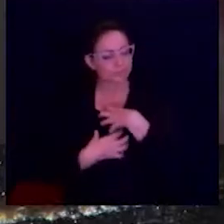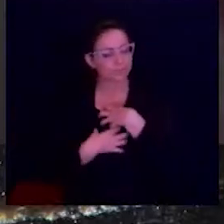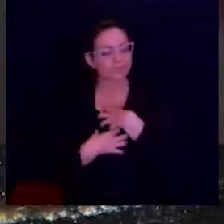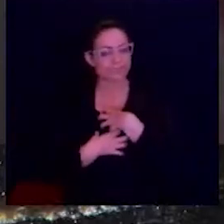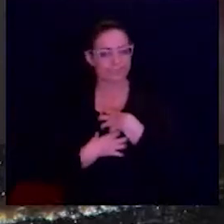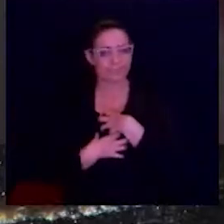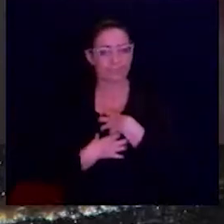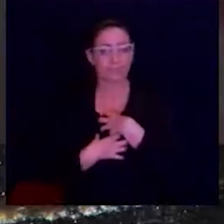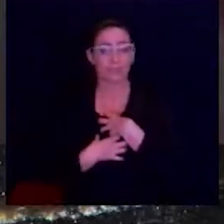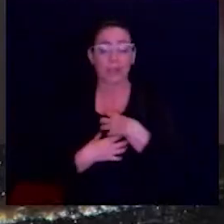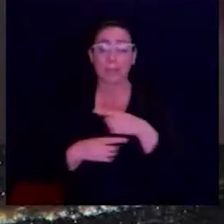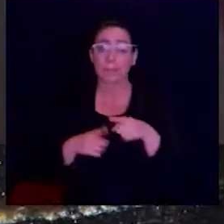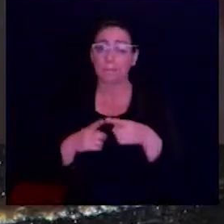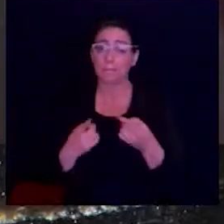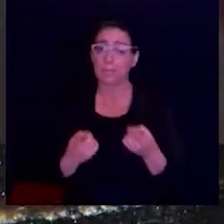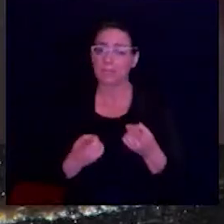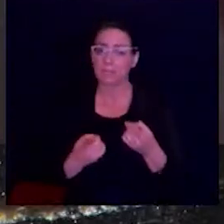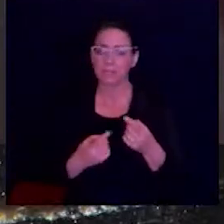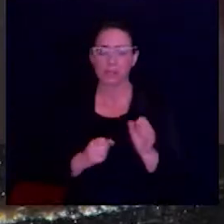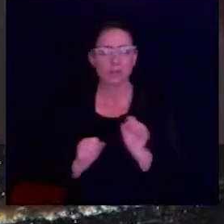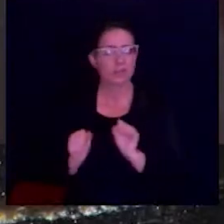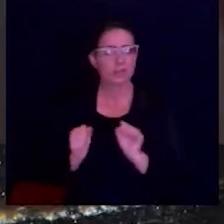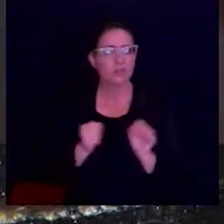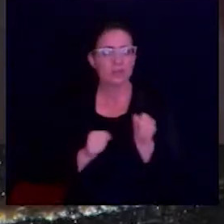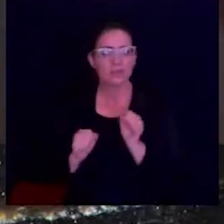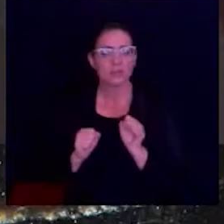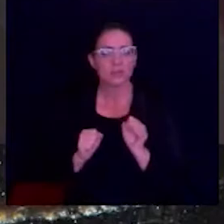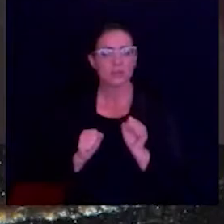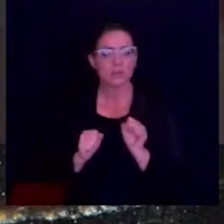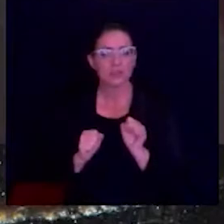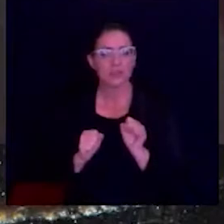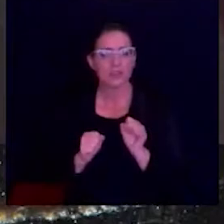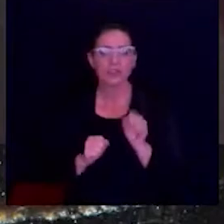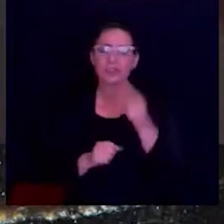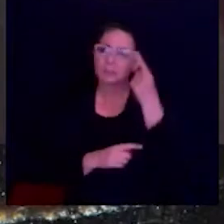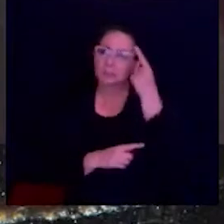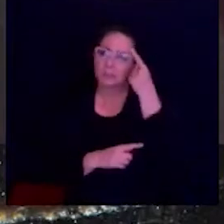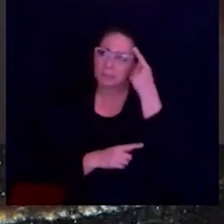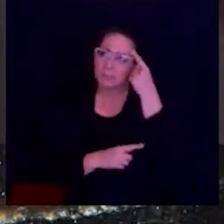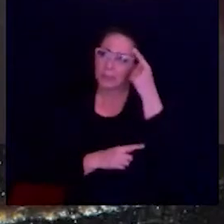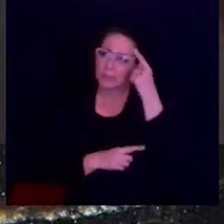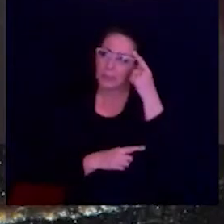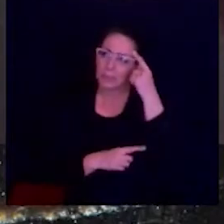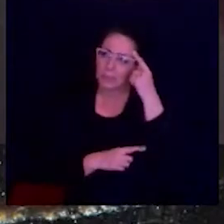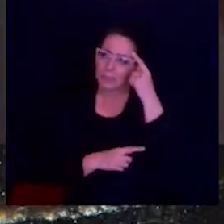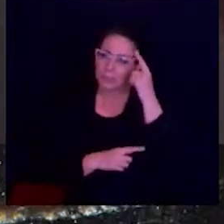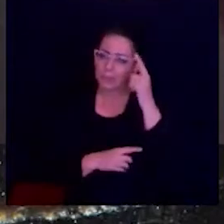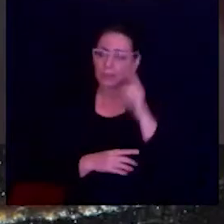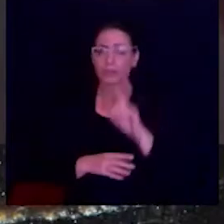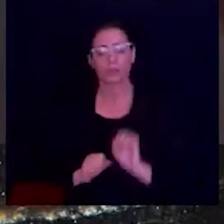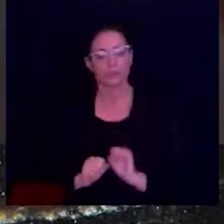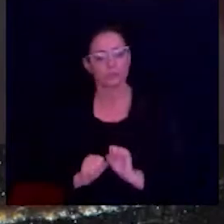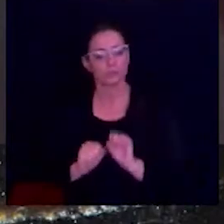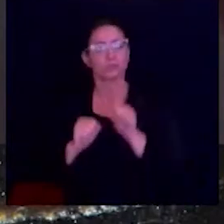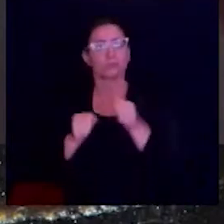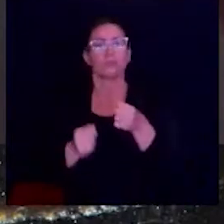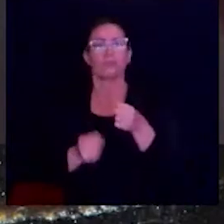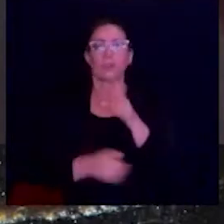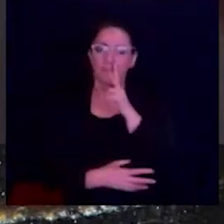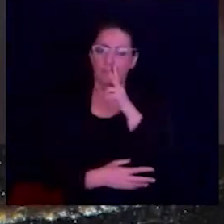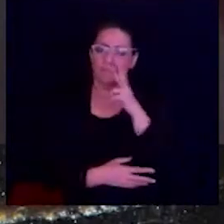enfrentamos. E apesar do desespero, ressurgimos muitas vezes de nossas próprias cinzas, como os lindas